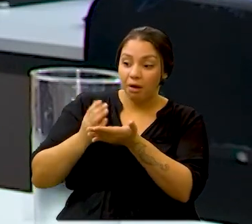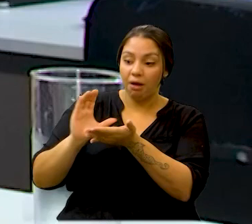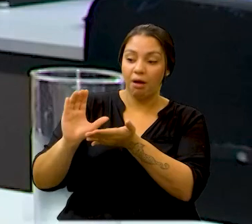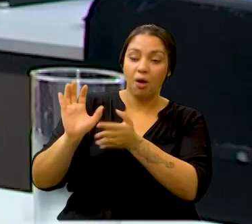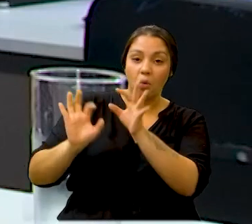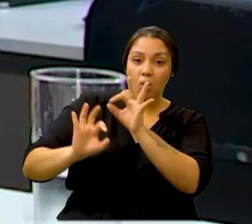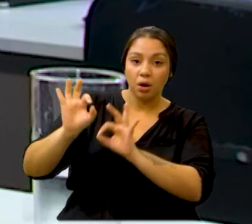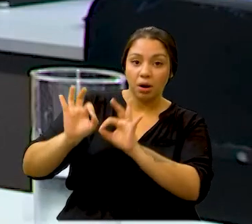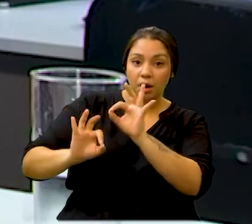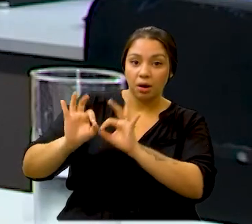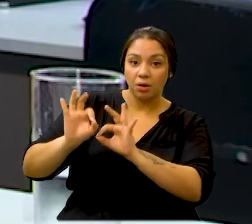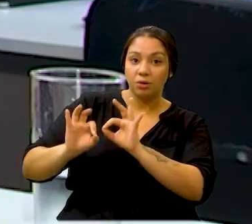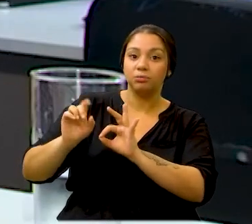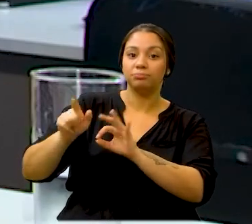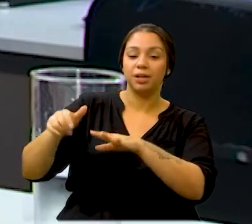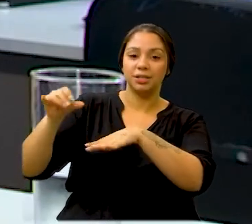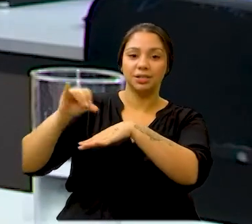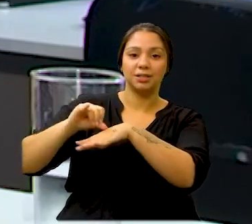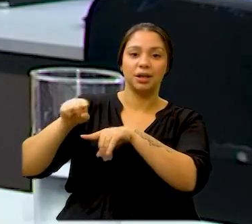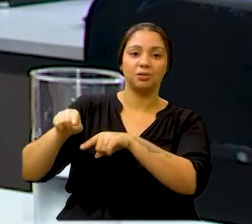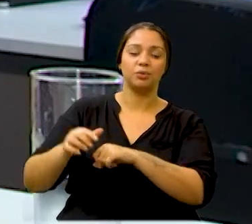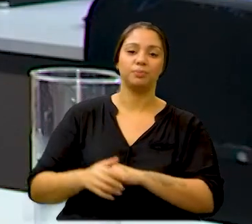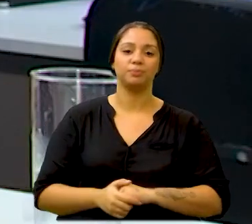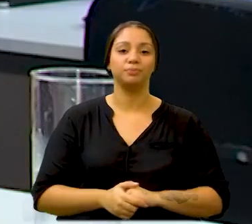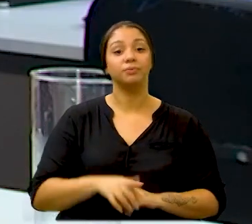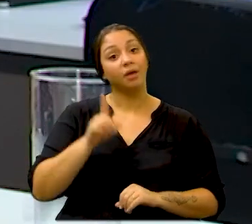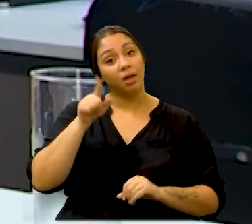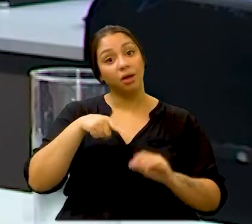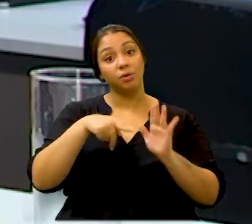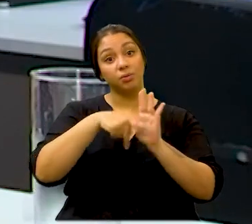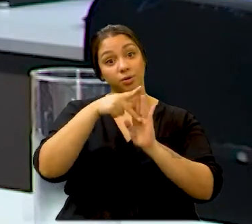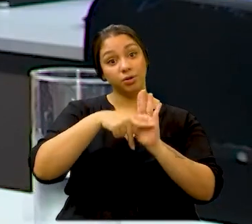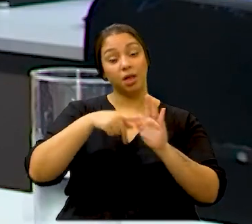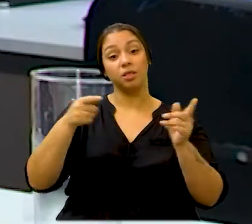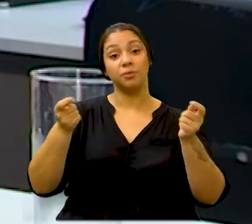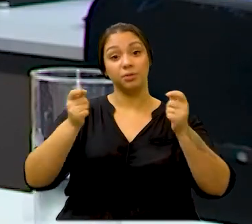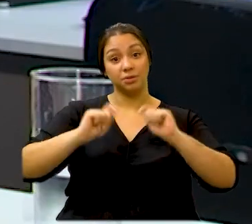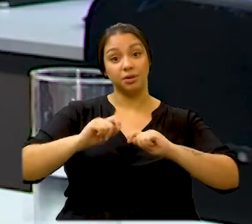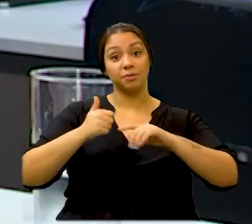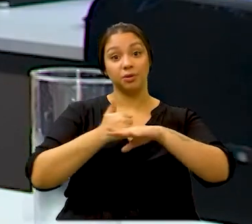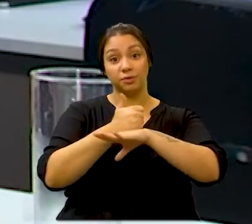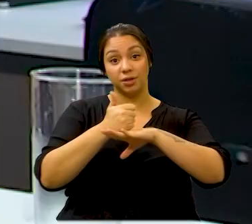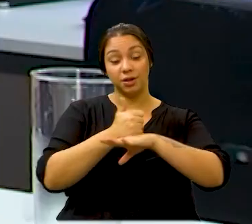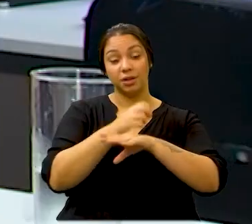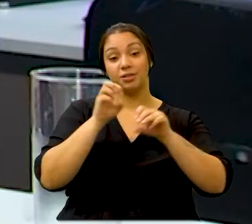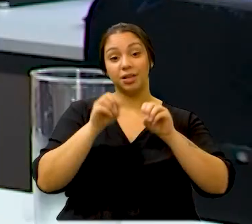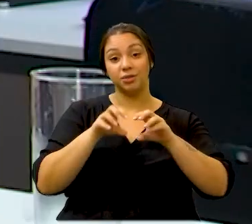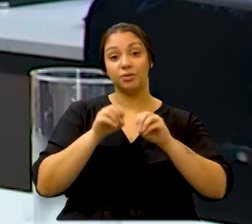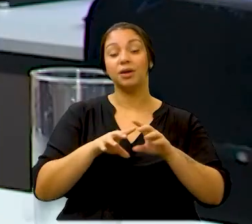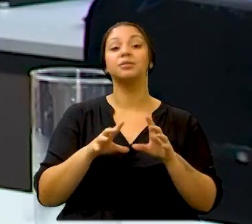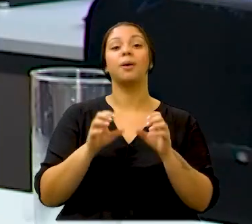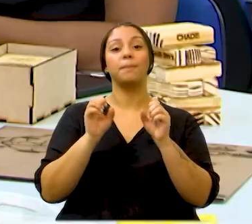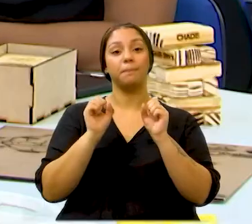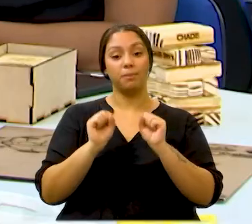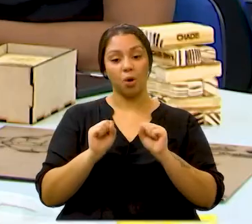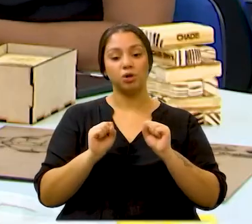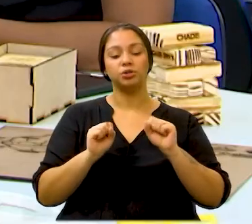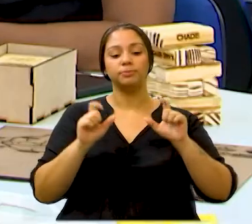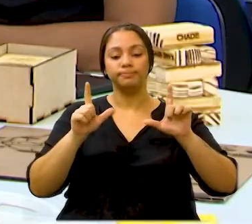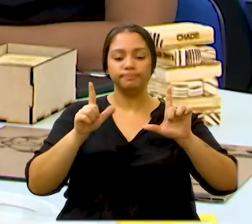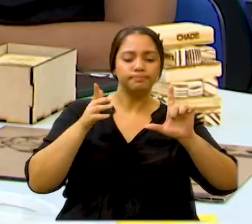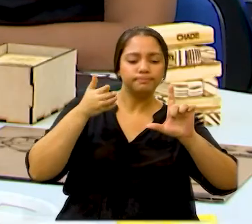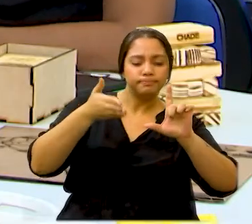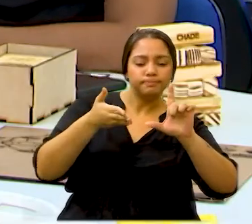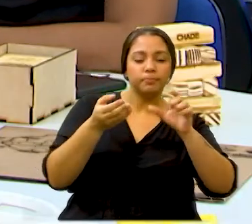e foi organizado pelo CERT. Esse é um dos projetos, é uma das possibilidades que os profissionais da educação terão de